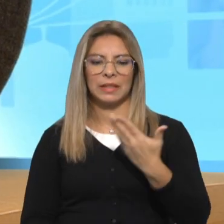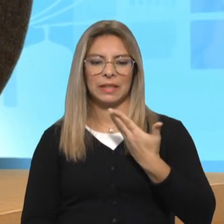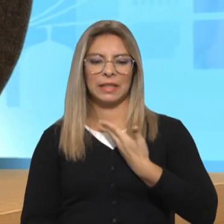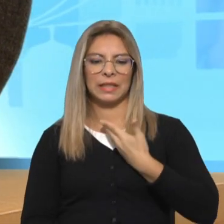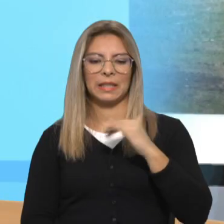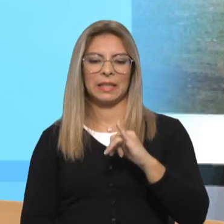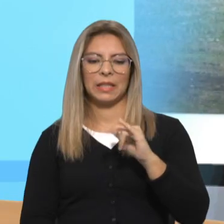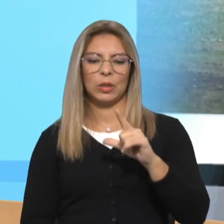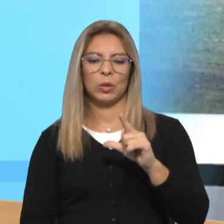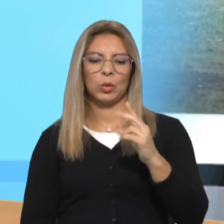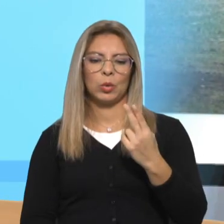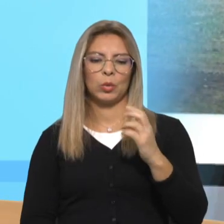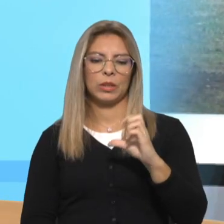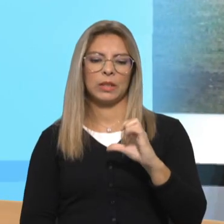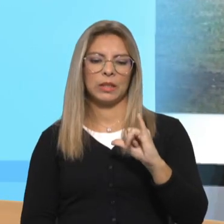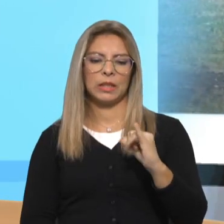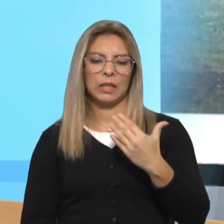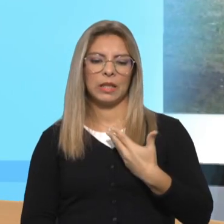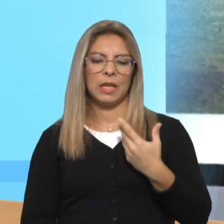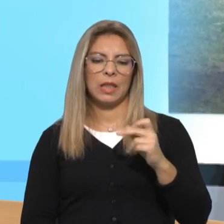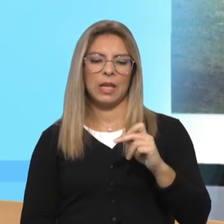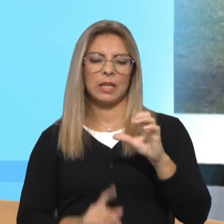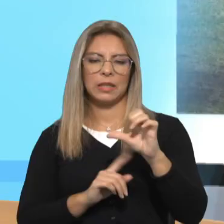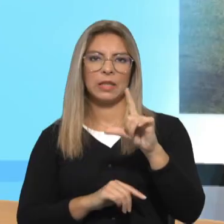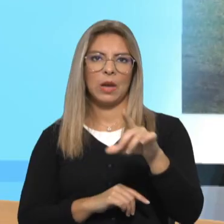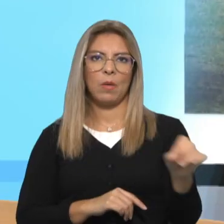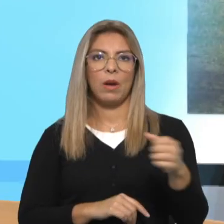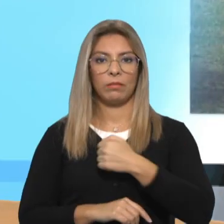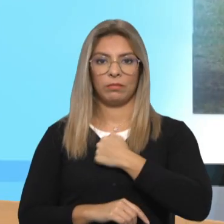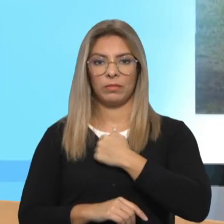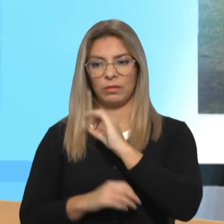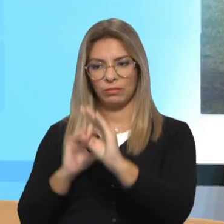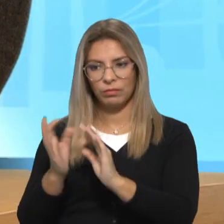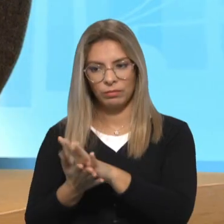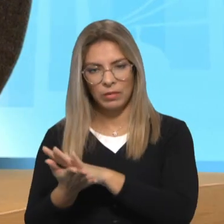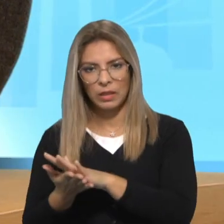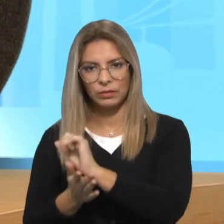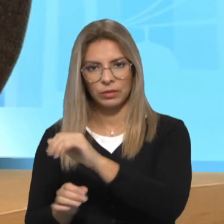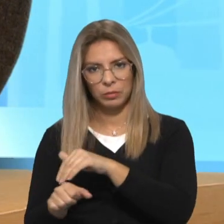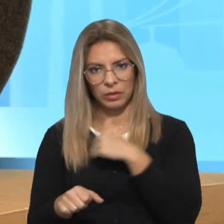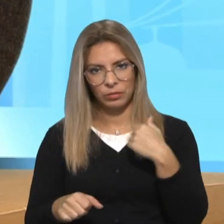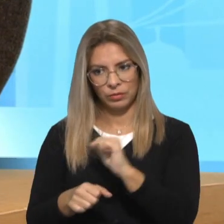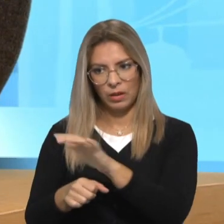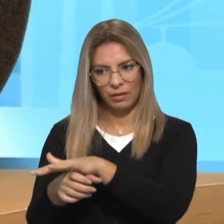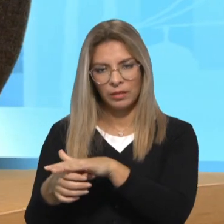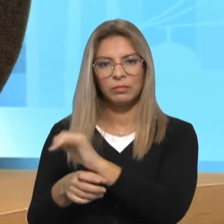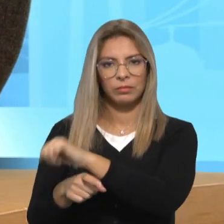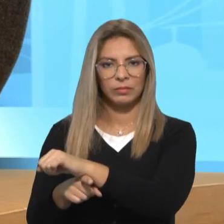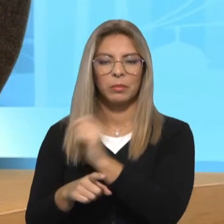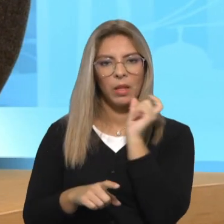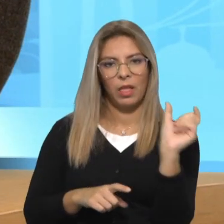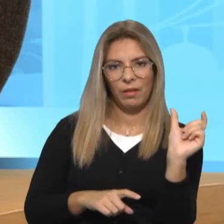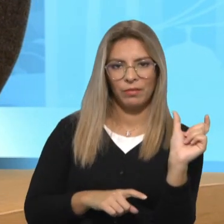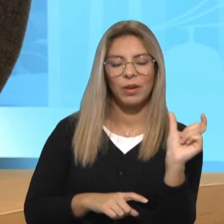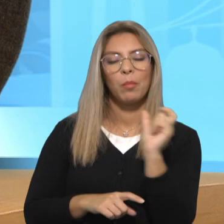Dilucidação. É uma palavra, um método a aplicar que vem dos cuidados paliativos cardíacos, não é? Onde atua, mas que pode muito,